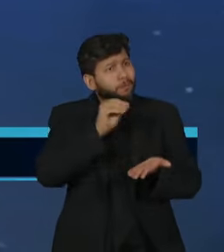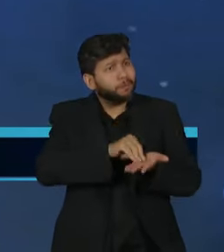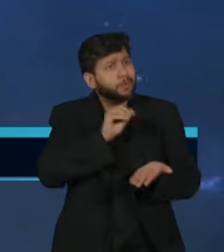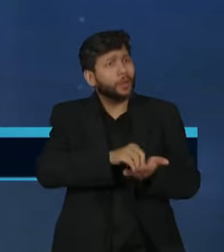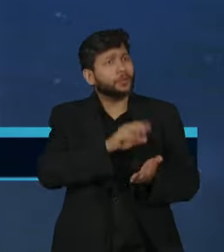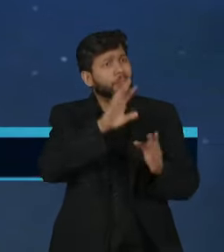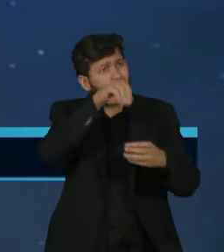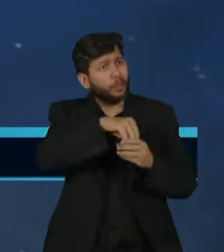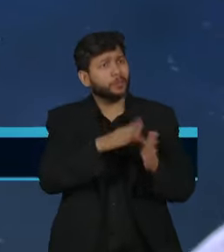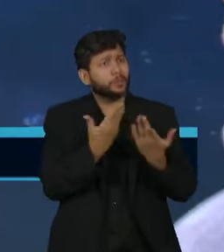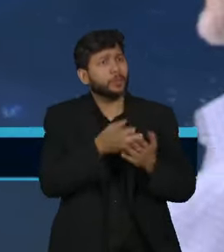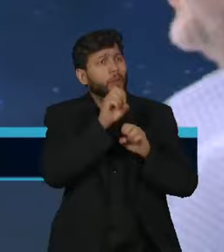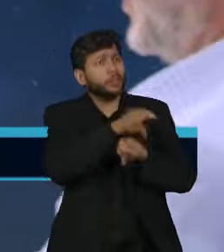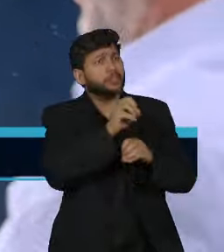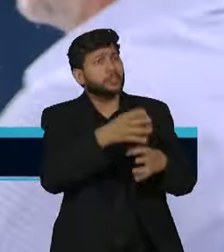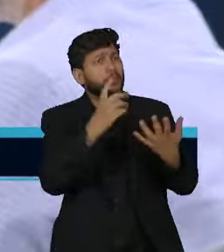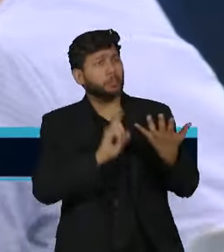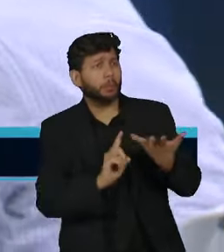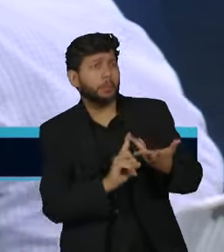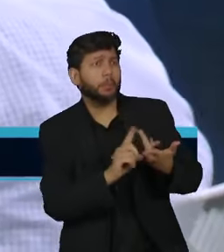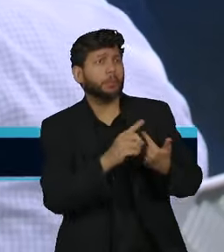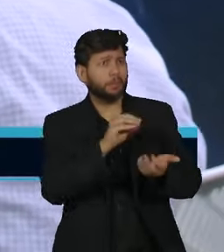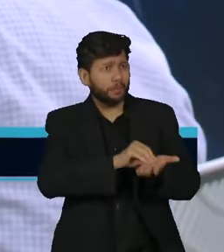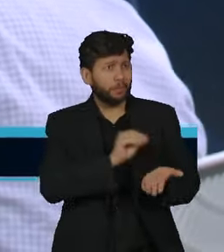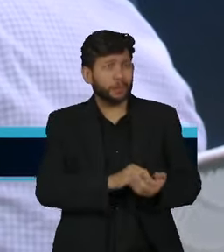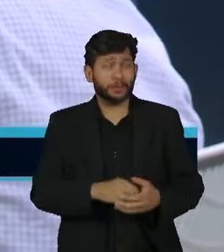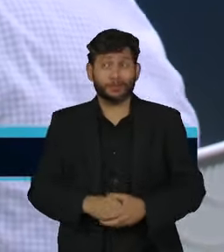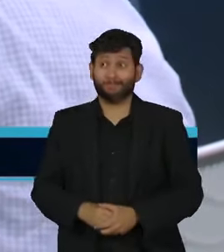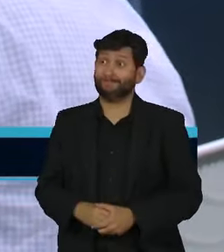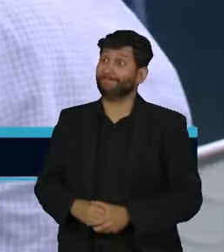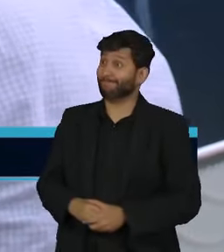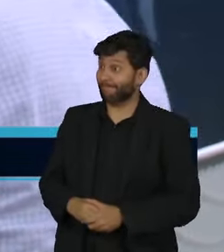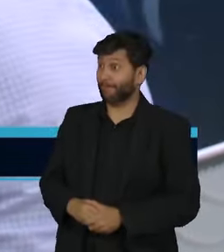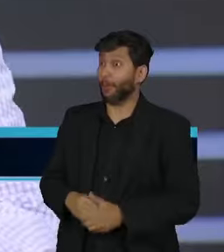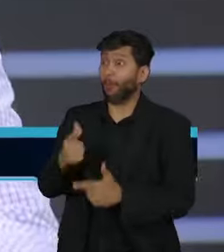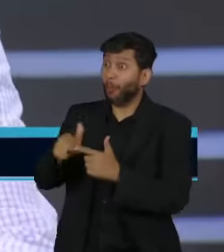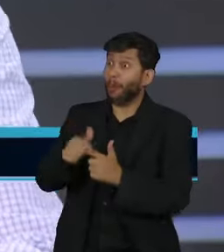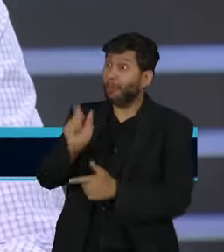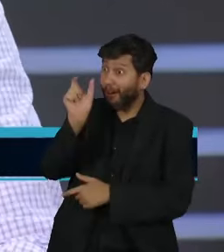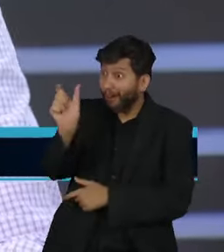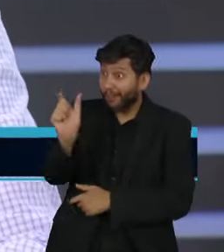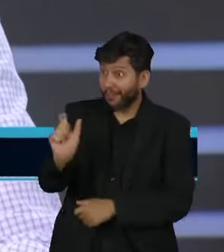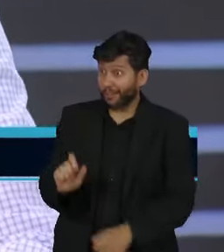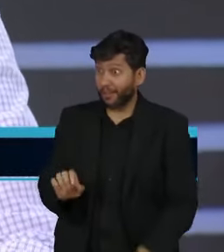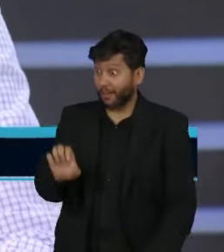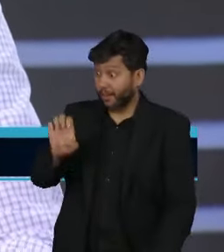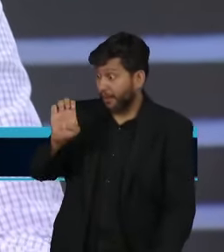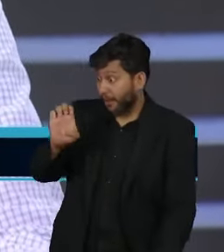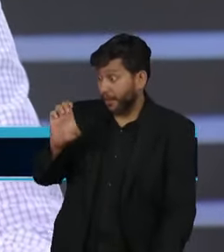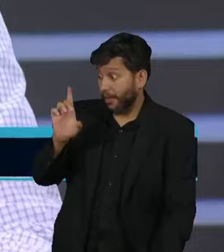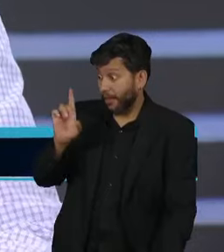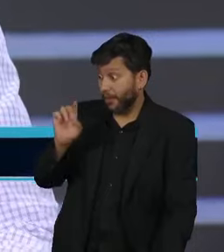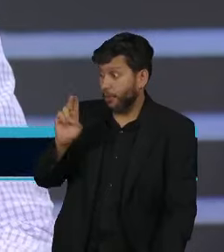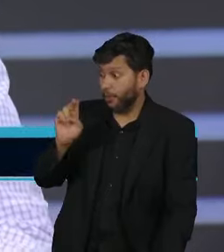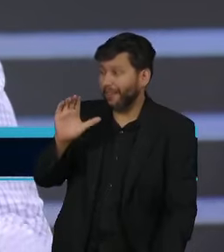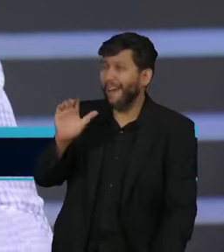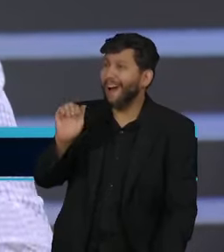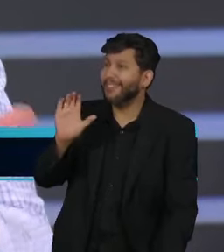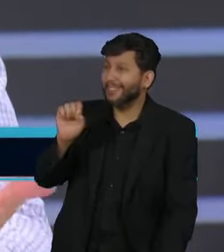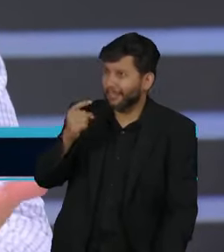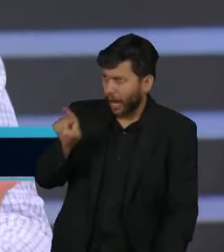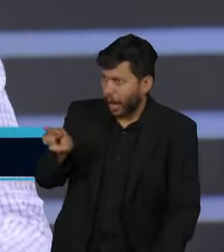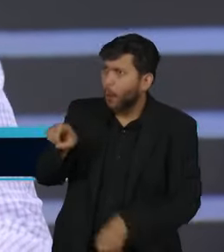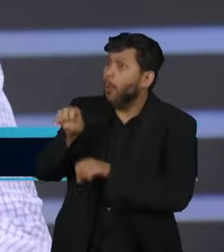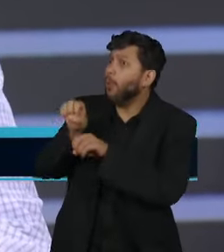nas escolas desde cedo? É, o problema é essa palavra, educação. Quer dizer, a